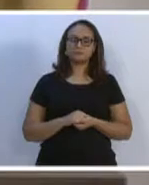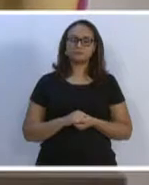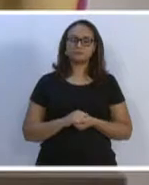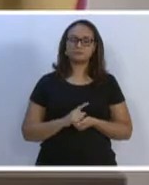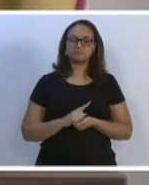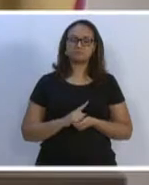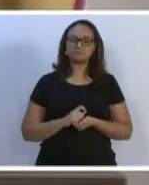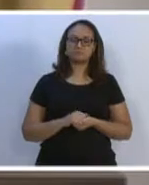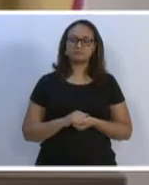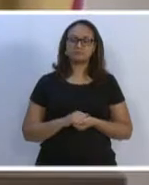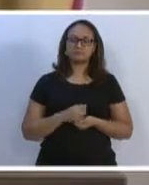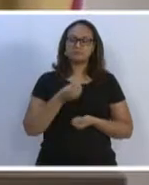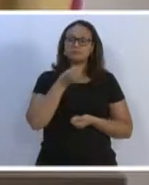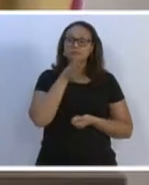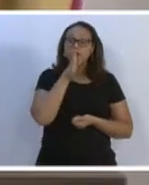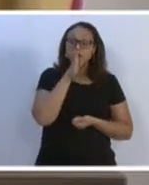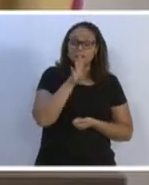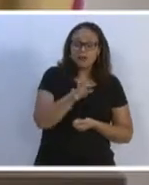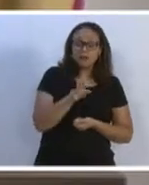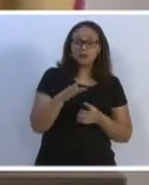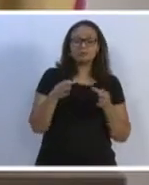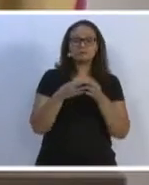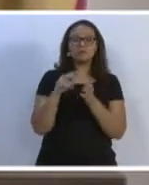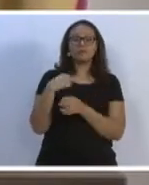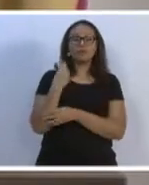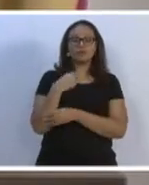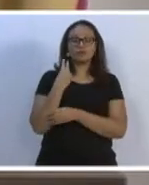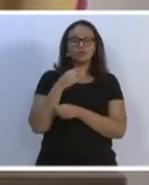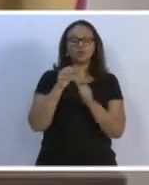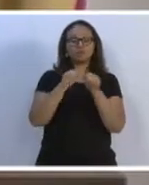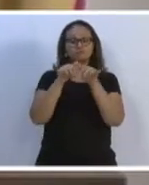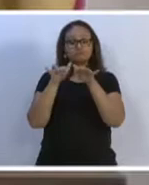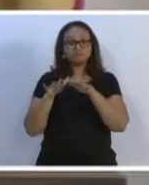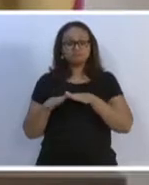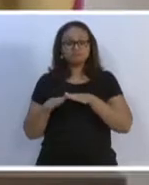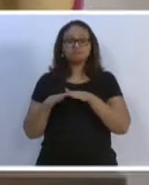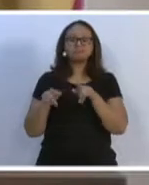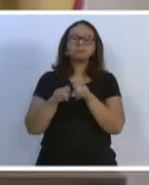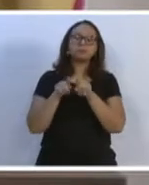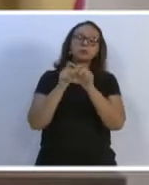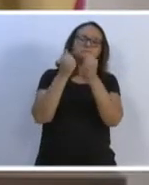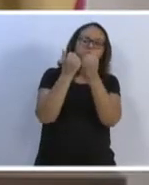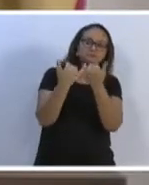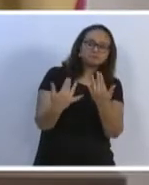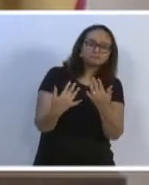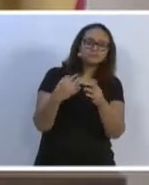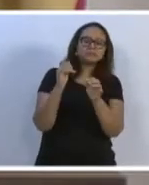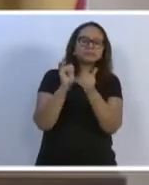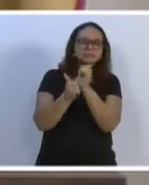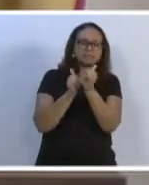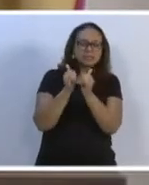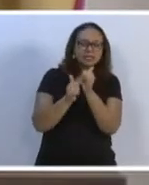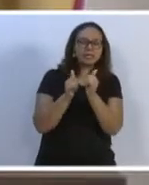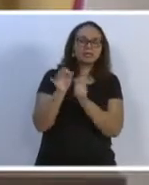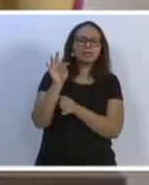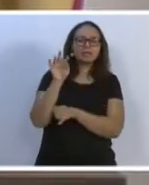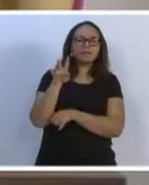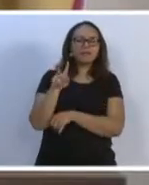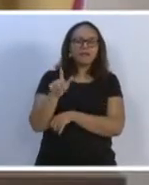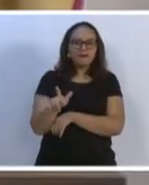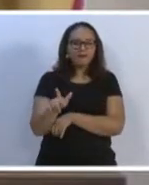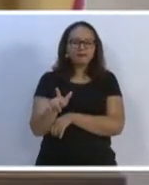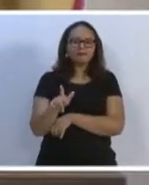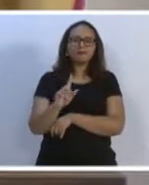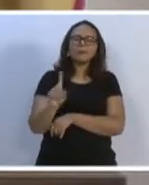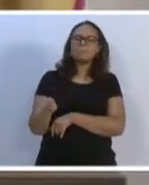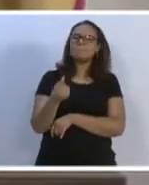tarde, colegas vereadores que nos acompanham aqui no plenário, quem nos acompanha através da internet, TVL. Nossa, primeiro assunto